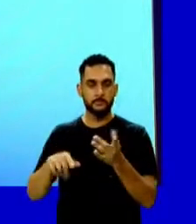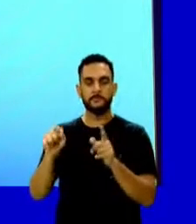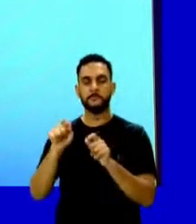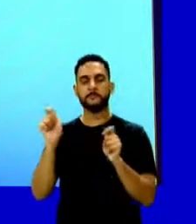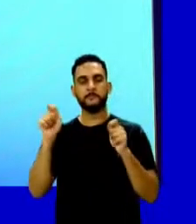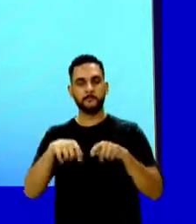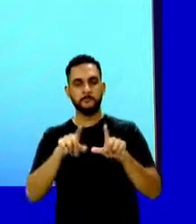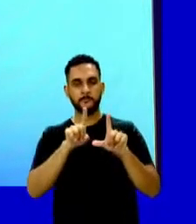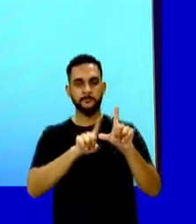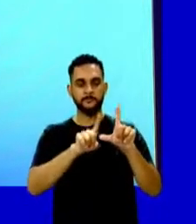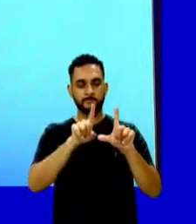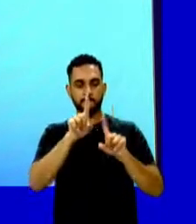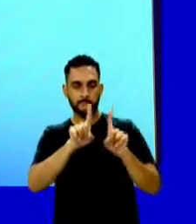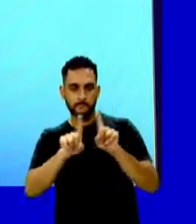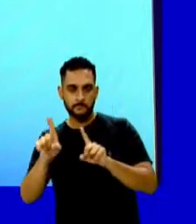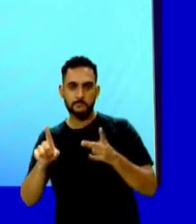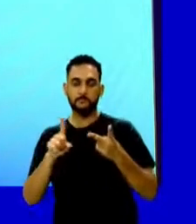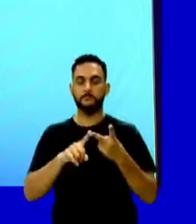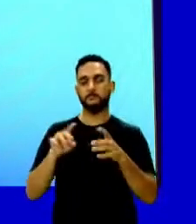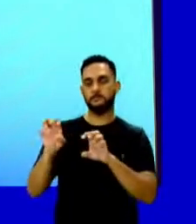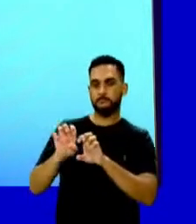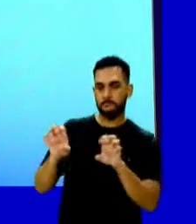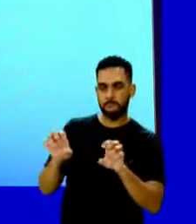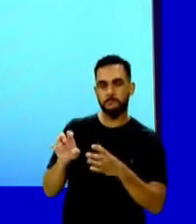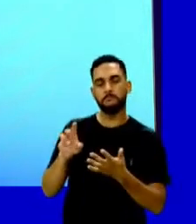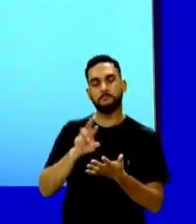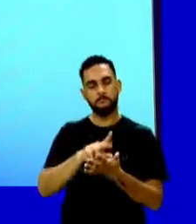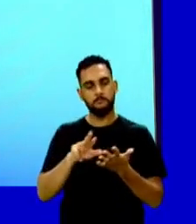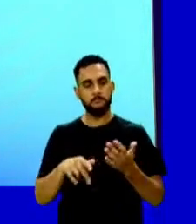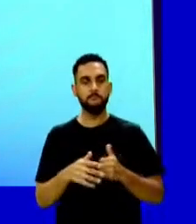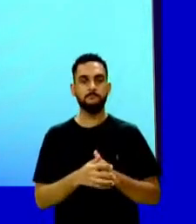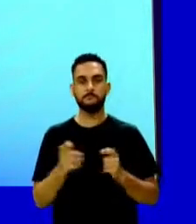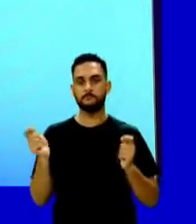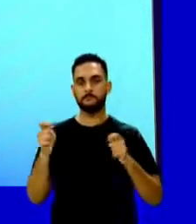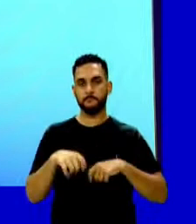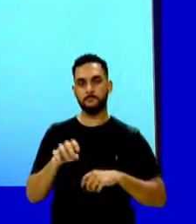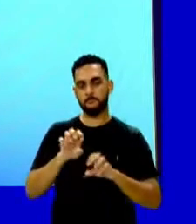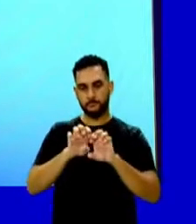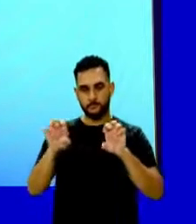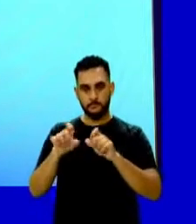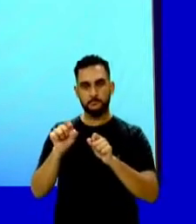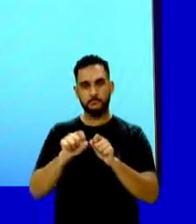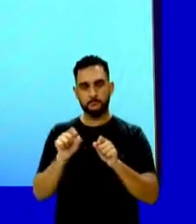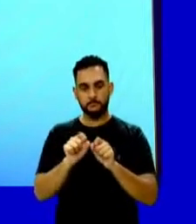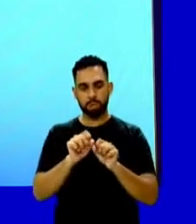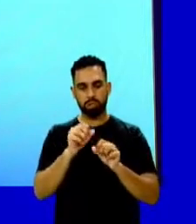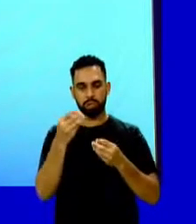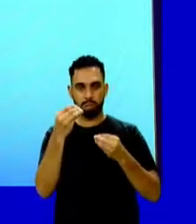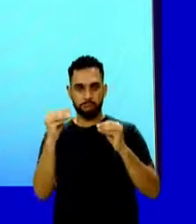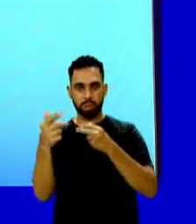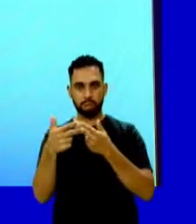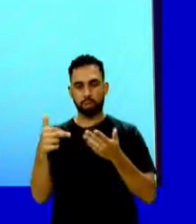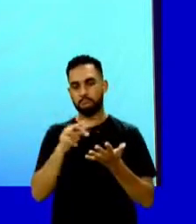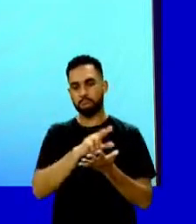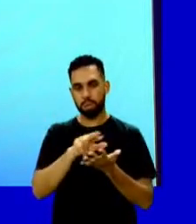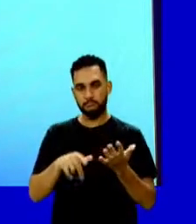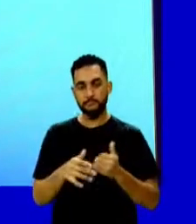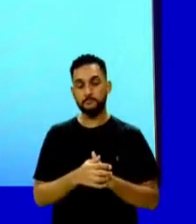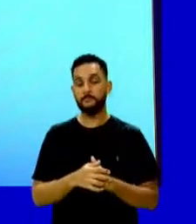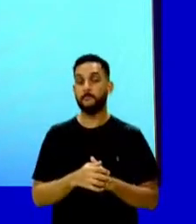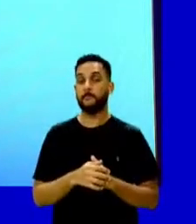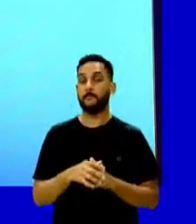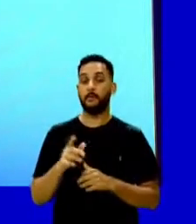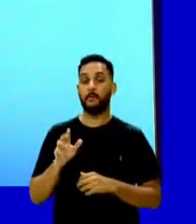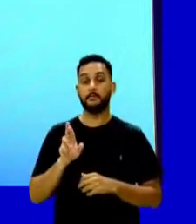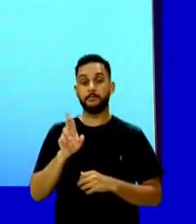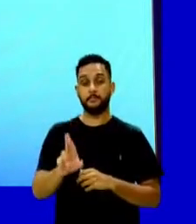representa no grafo a gente pode apresentar pela equação e essa equação a gente pode apresentar de diversas maneiras a primeira representação por meio